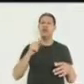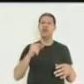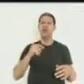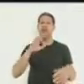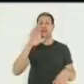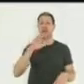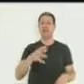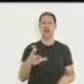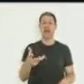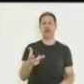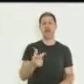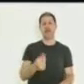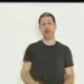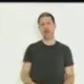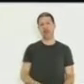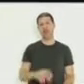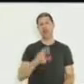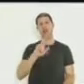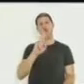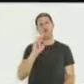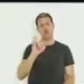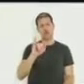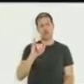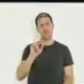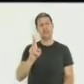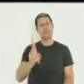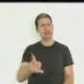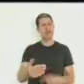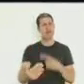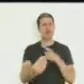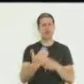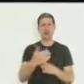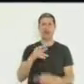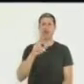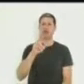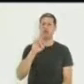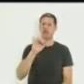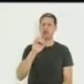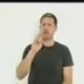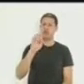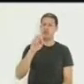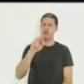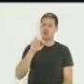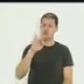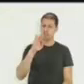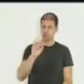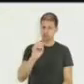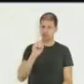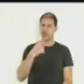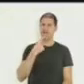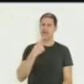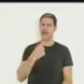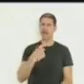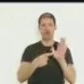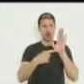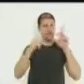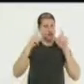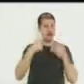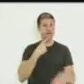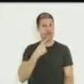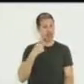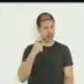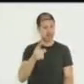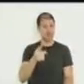Rui sempre nos auxiliou ali no Rio Bonito, sempre nos apoiou. Então, Rui, eu falei que ia mostrar a sua foto e disse também